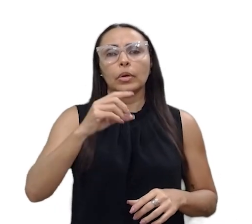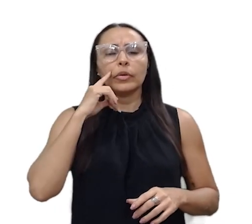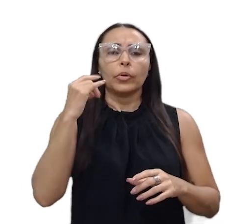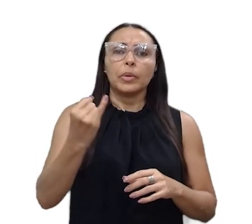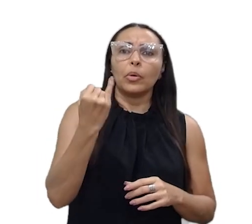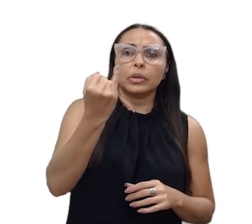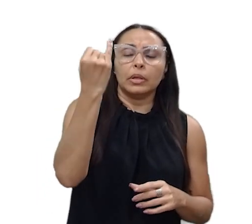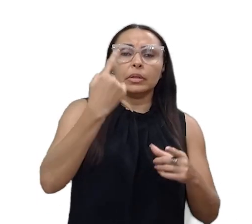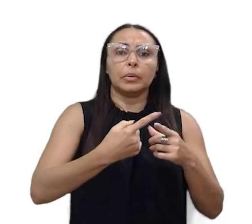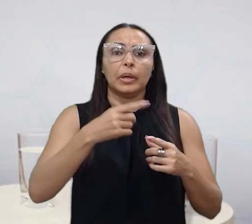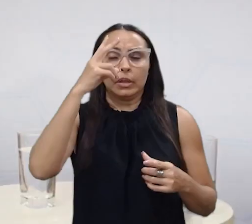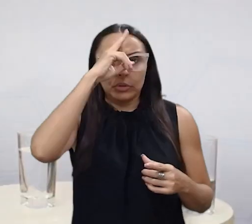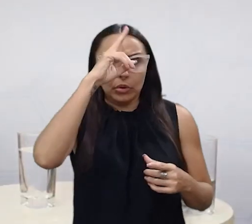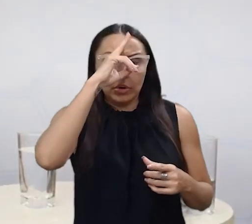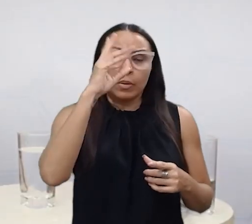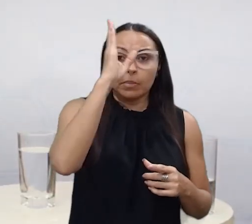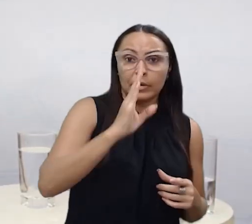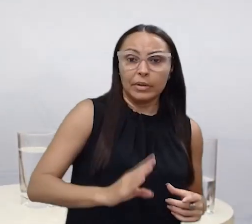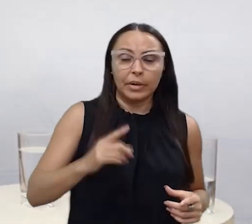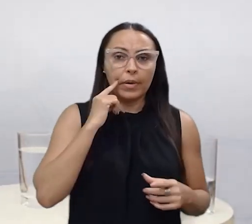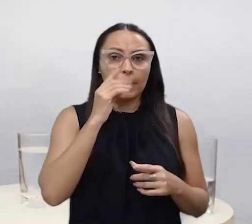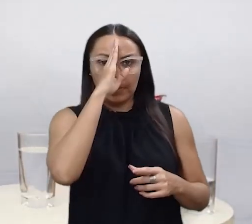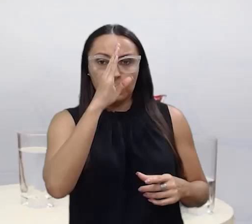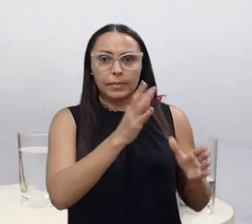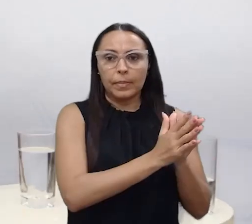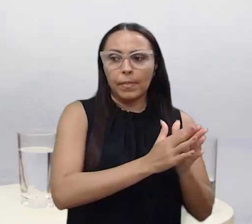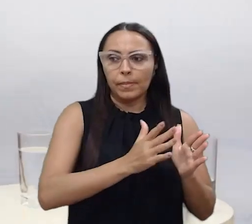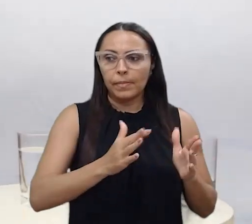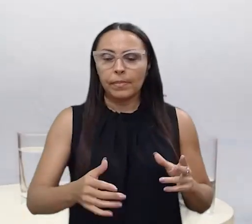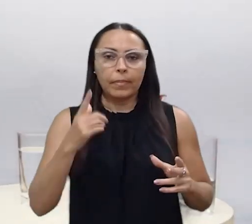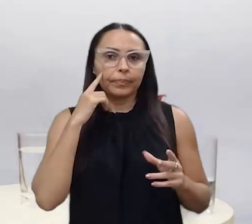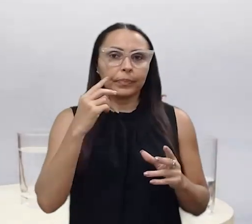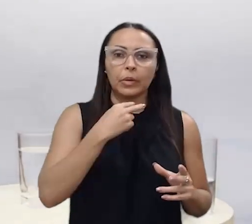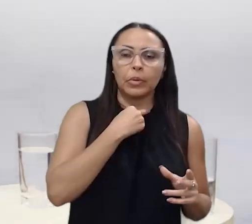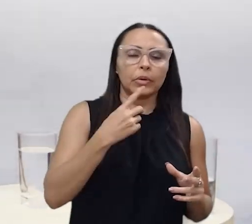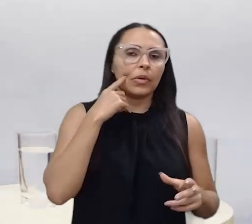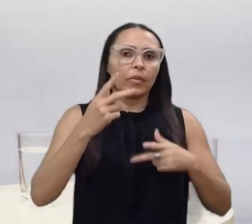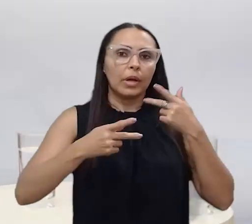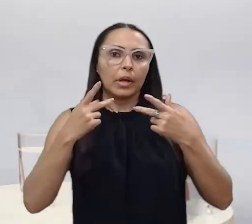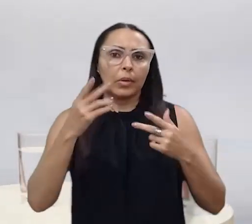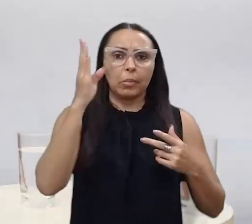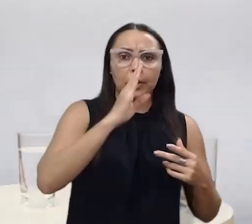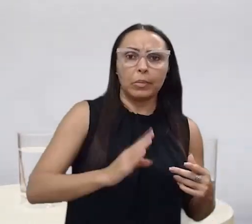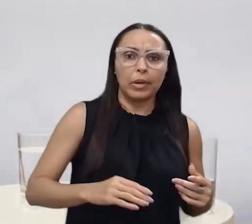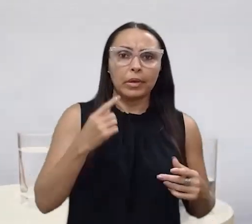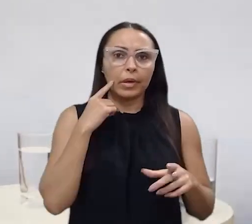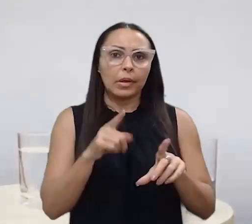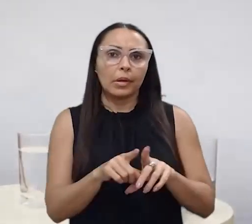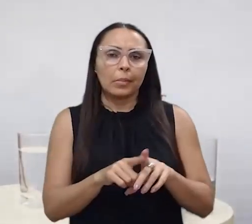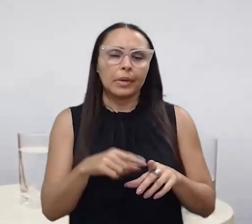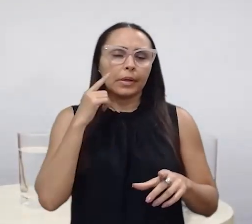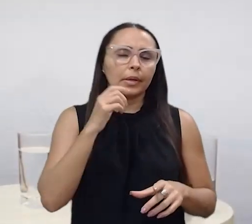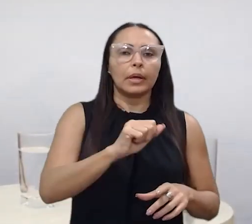muito importante para a história do design brasileiro, principalmente no período modernista. A gente não pode falar do design brasileiro no período modernista sem falar